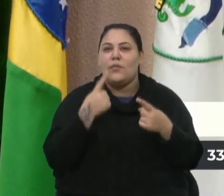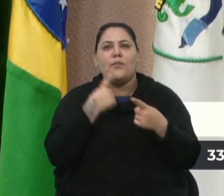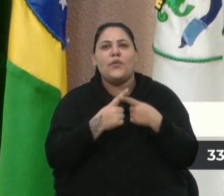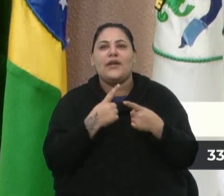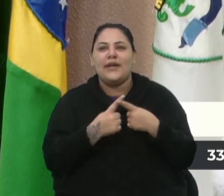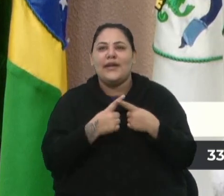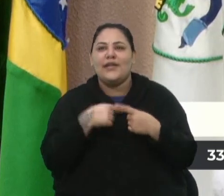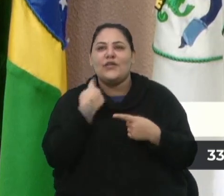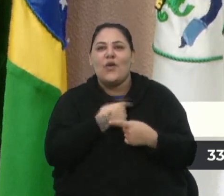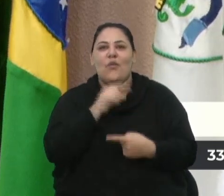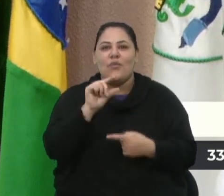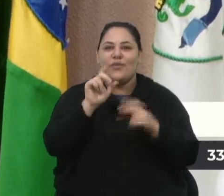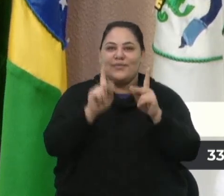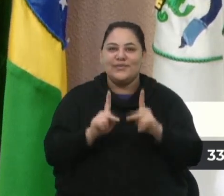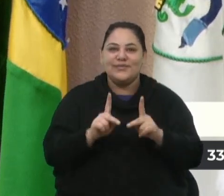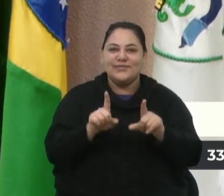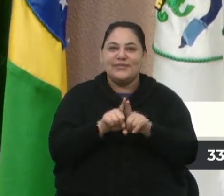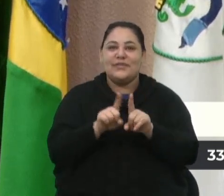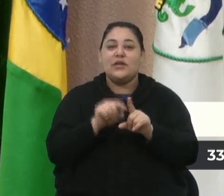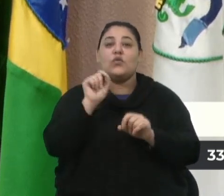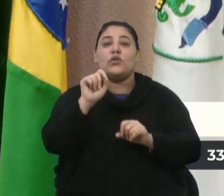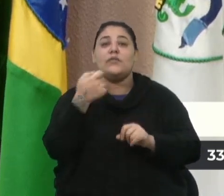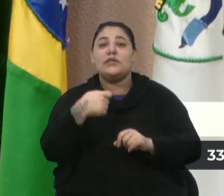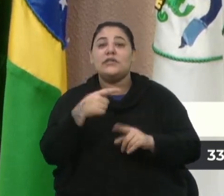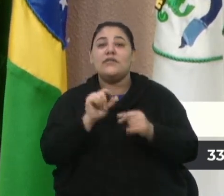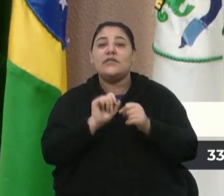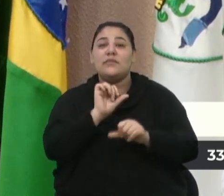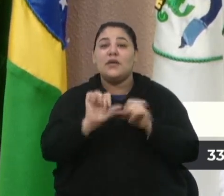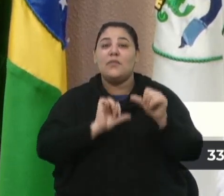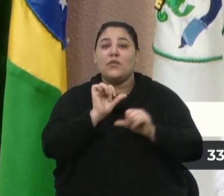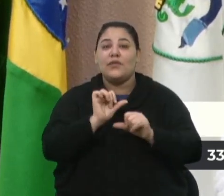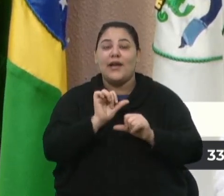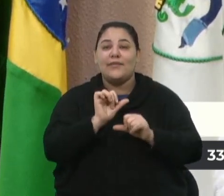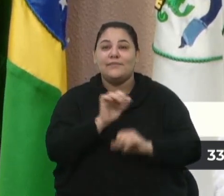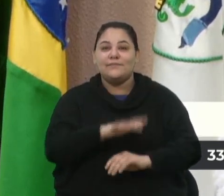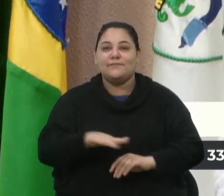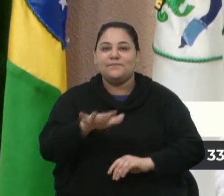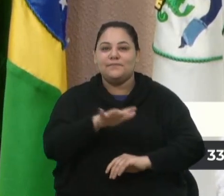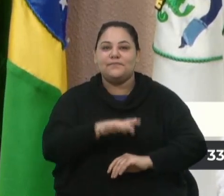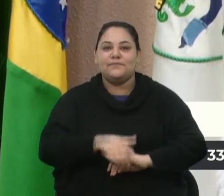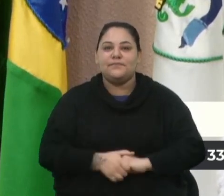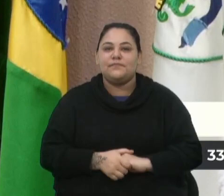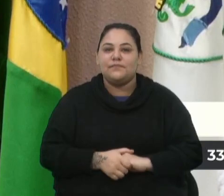fato, somos poucas e o que a gente precisa fazer para mudar este cenário.